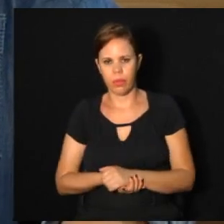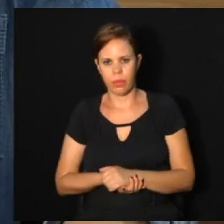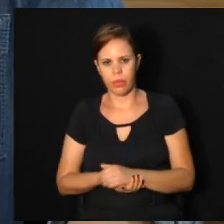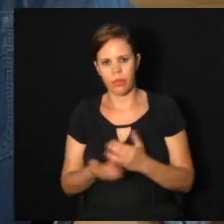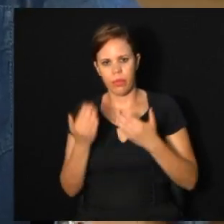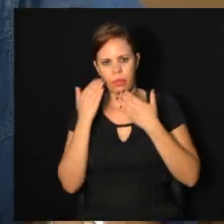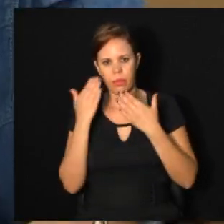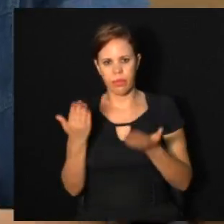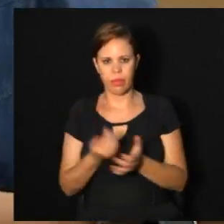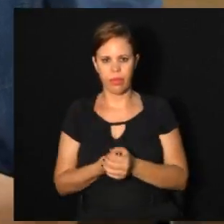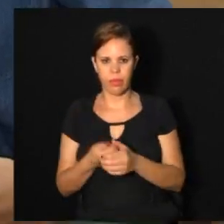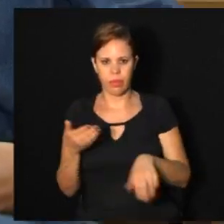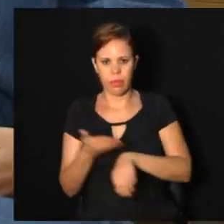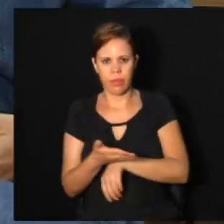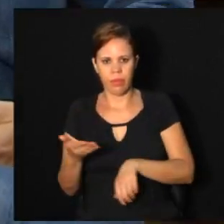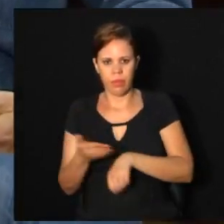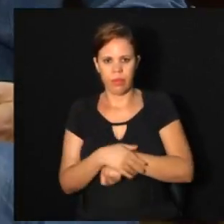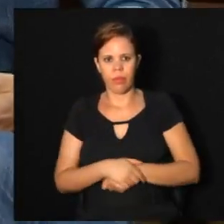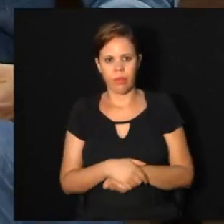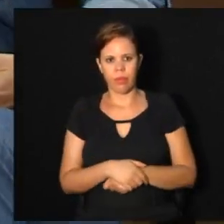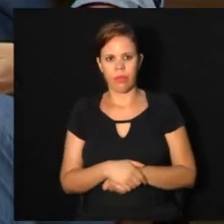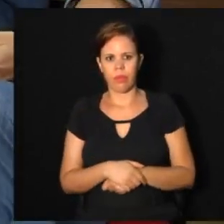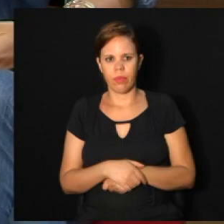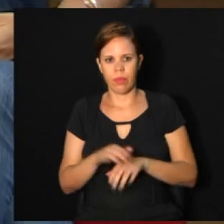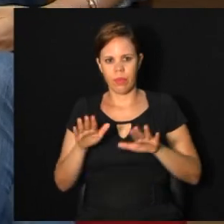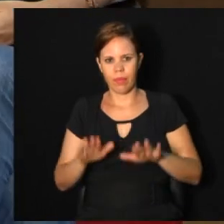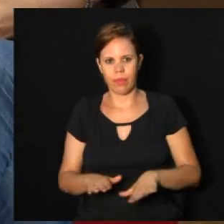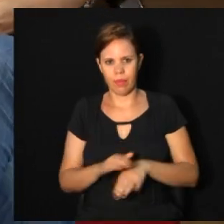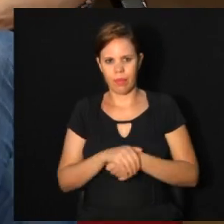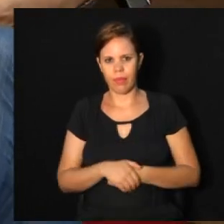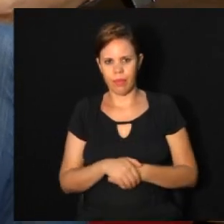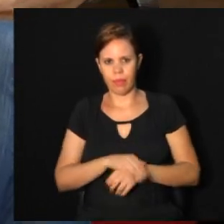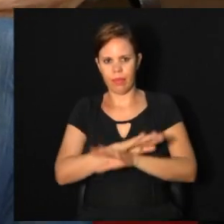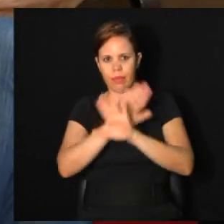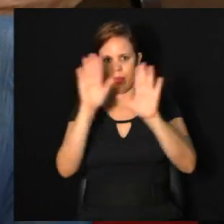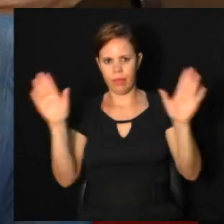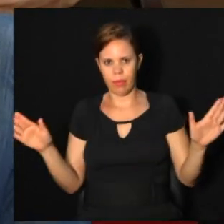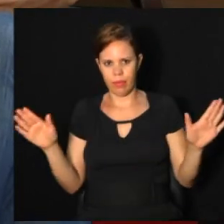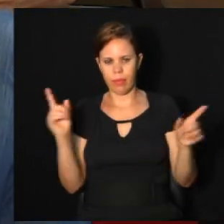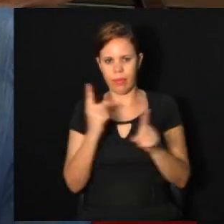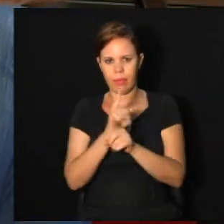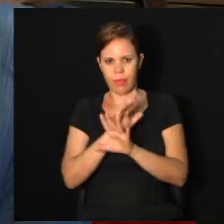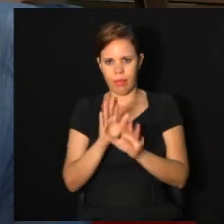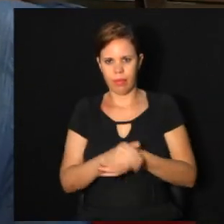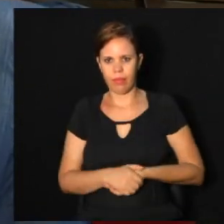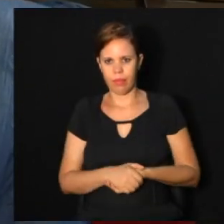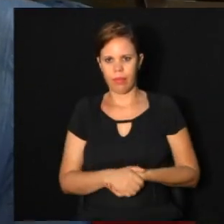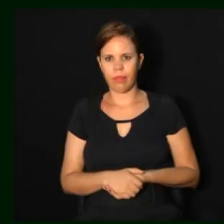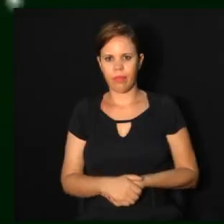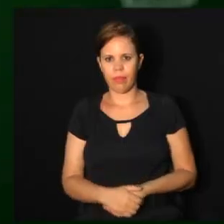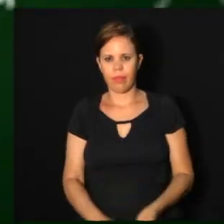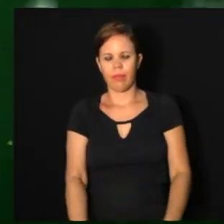muito obrigada pela participação e a gente vai ficando por aqui. Até nosso próximo encontro. Tchau!